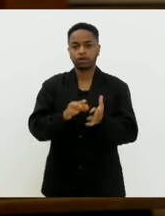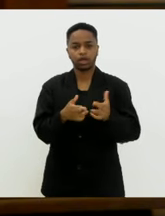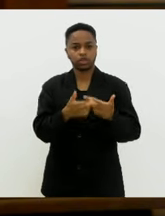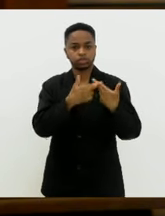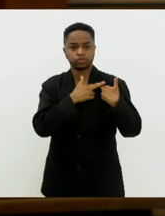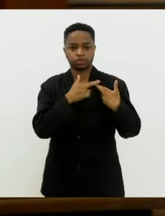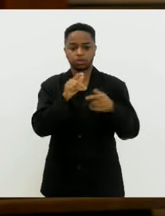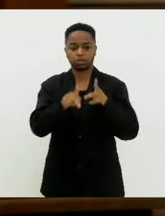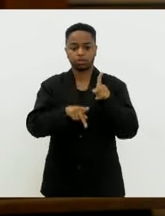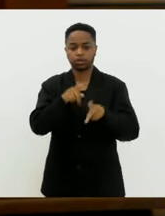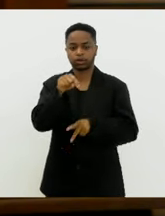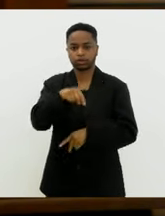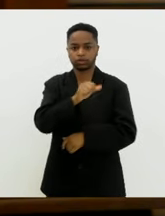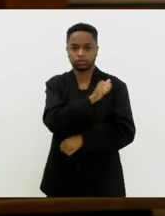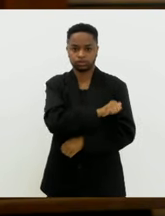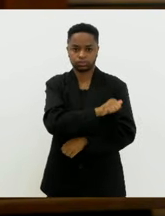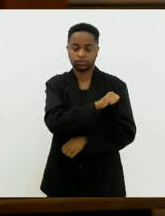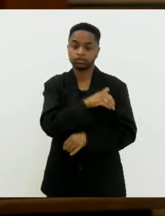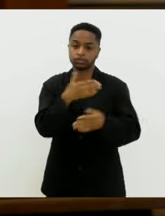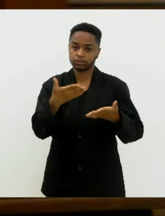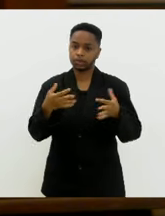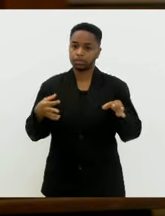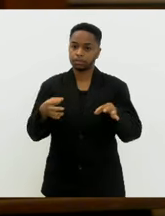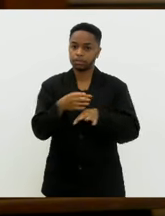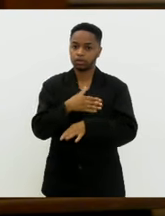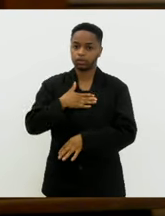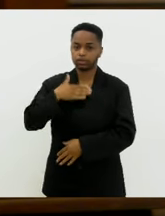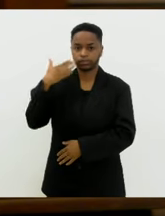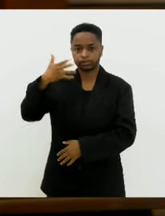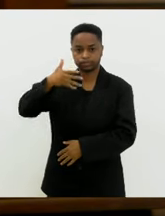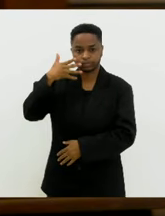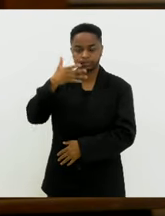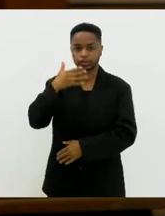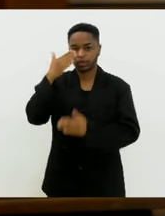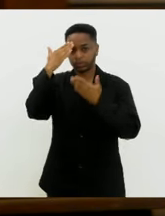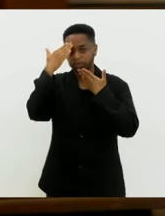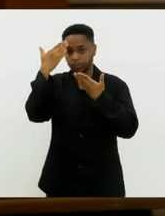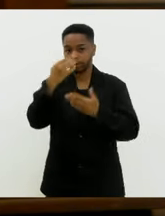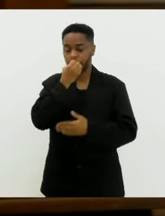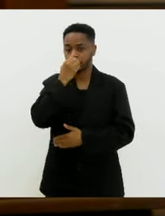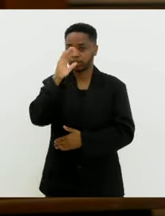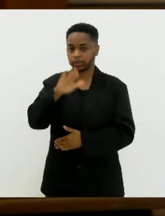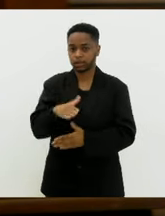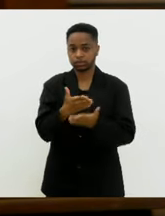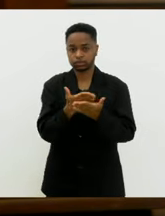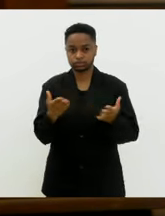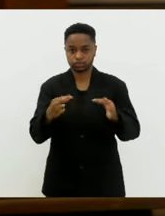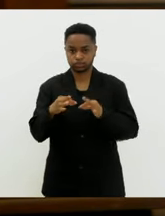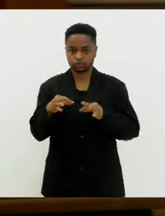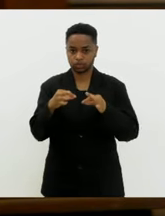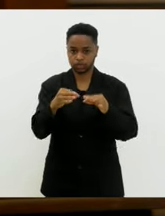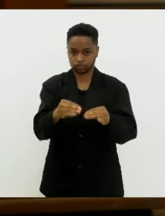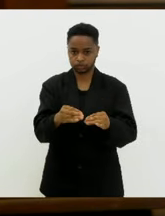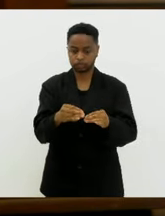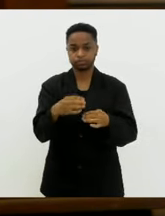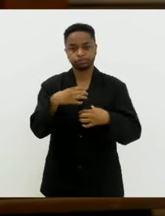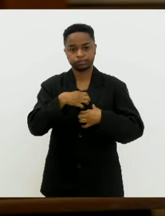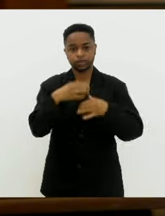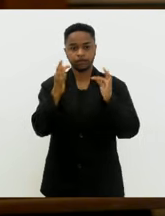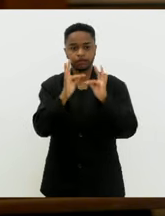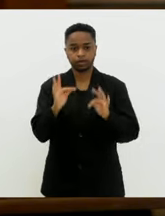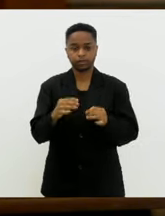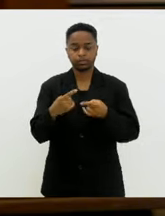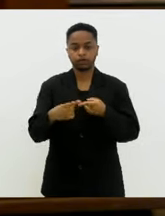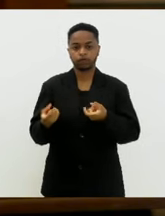cidadão fluminense. Então, eram essas as minhas palavras. Muito boa tarde a todos e a todas. Muito feliz pelo retorno